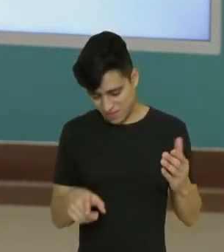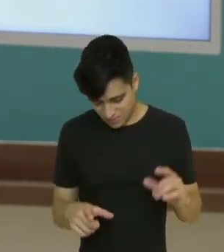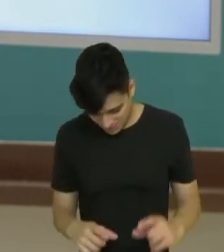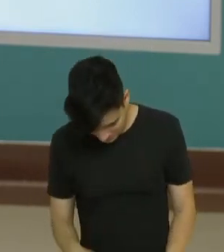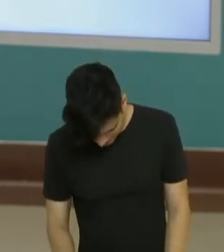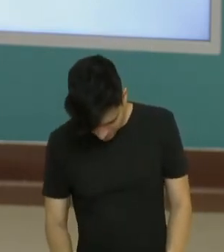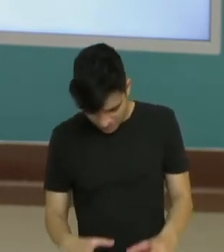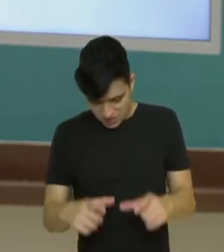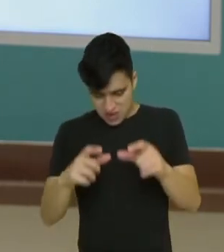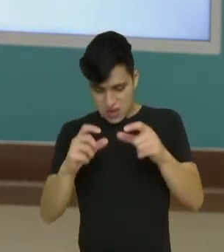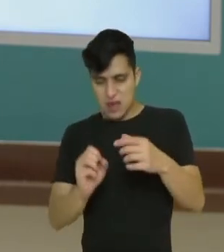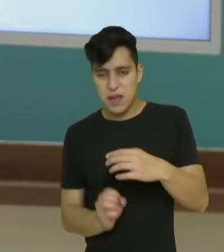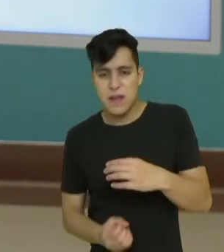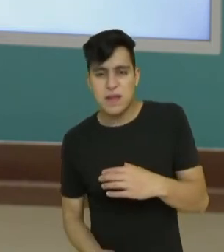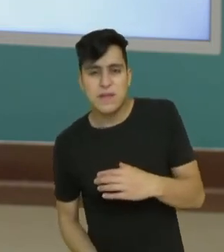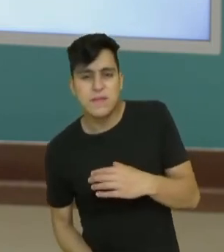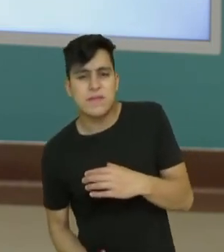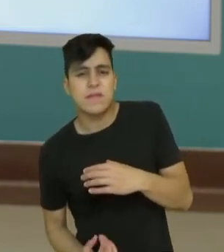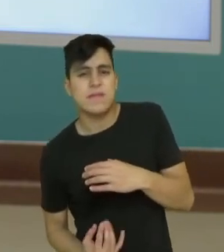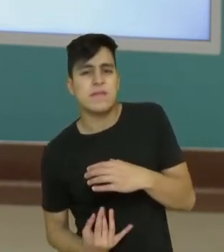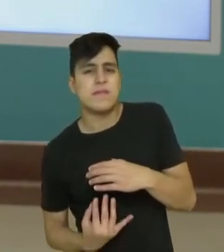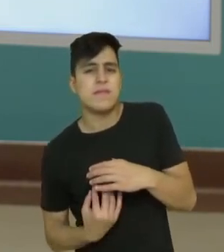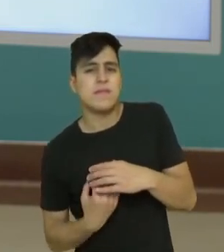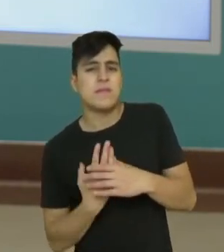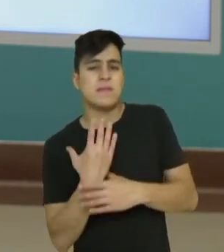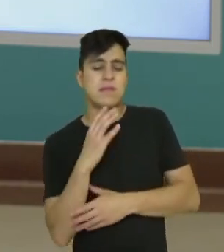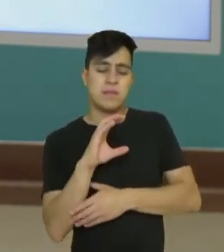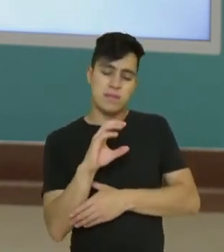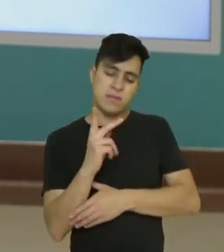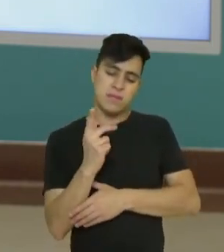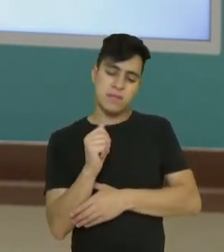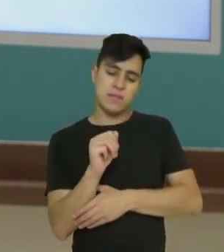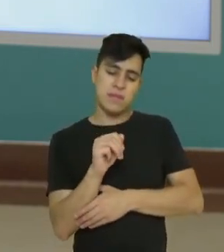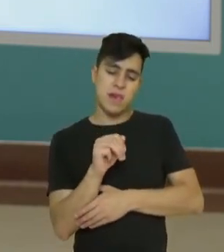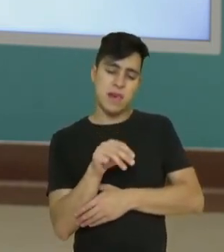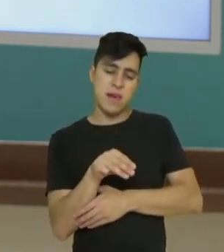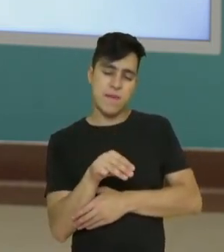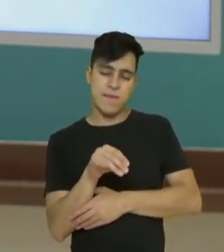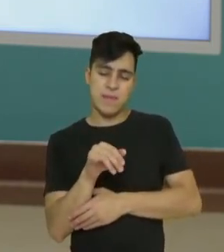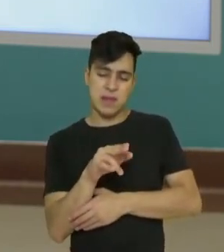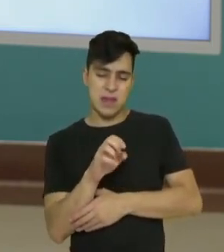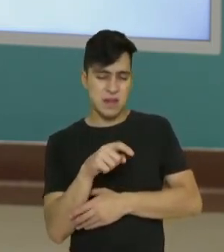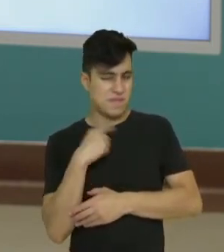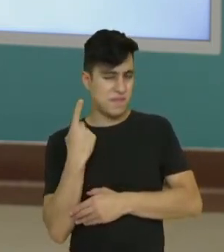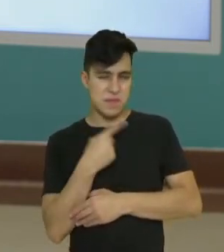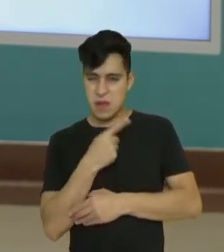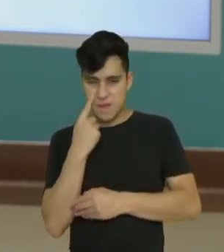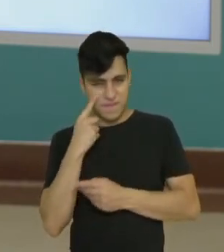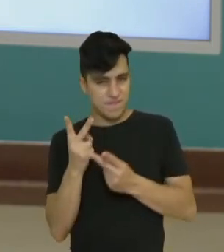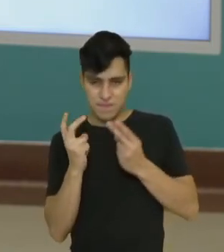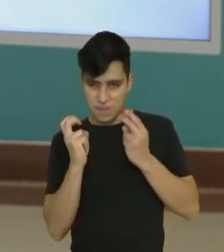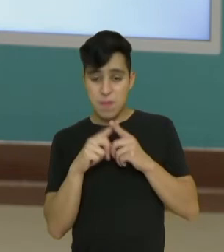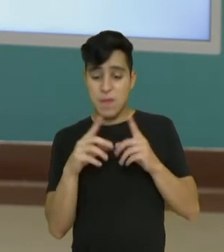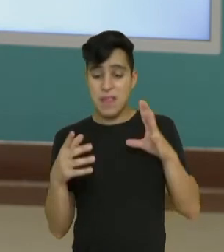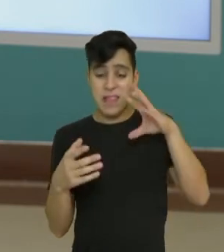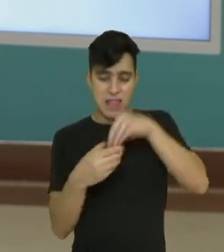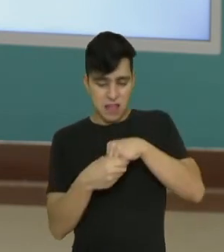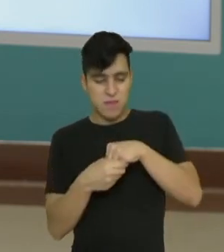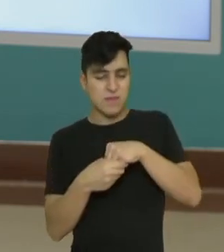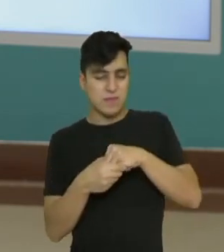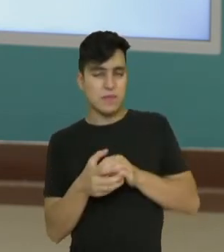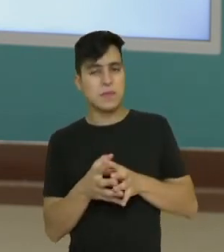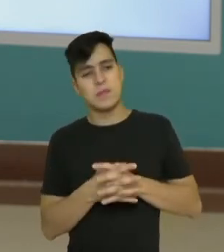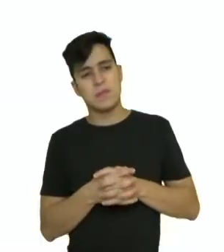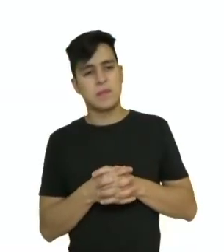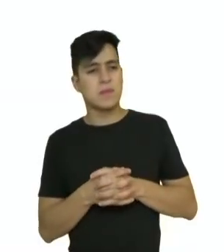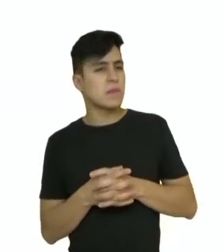caminho que ele percorre, nós damos o nome de chaminé. A gente não percebe, porque ela é interna ao vulcão. E